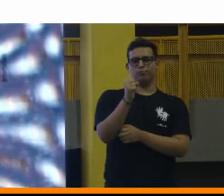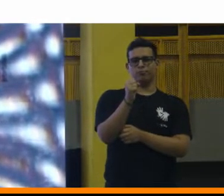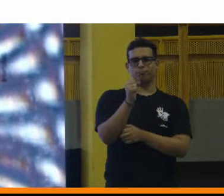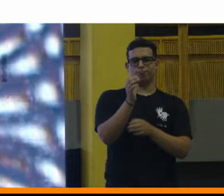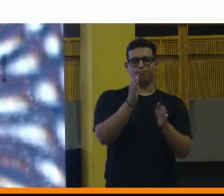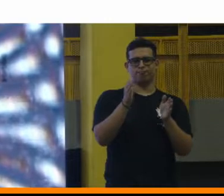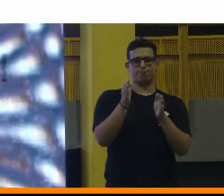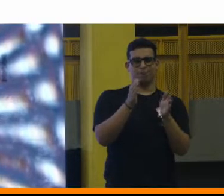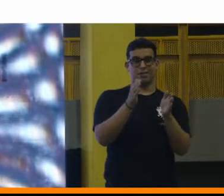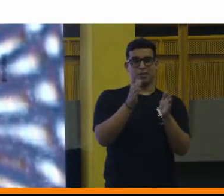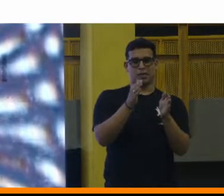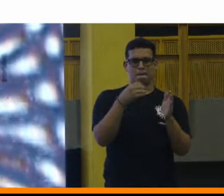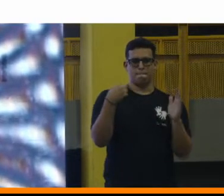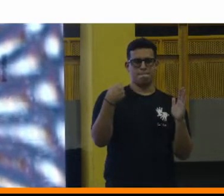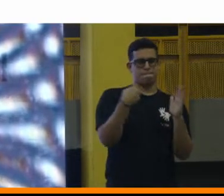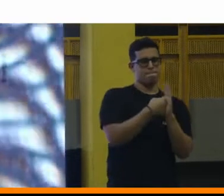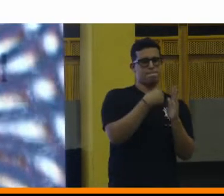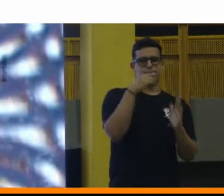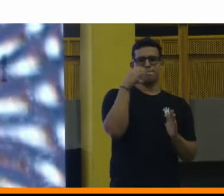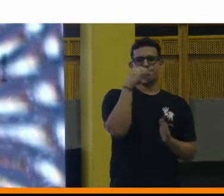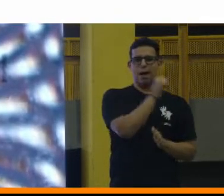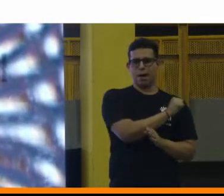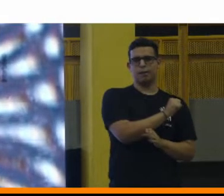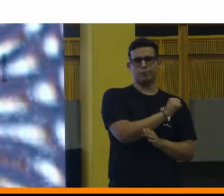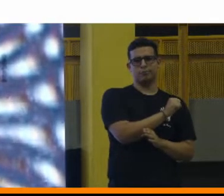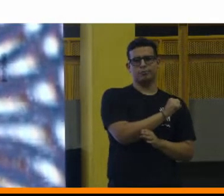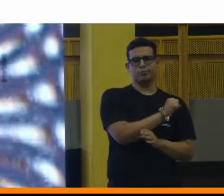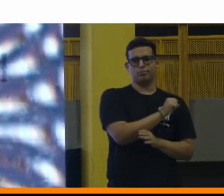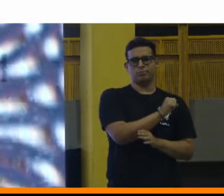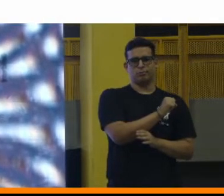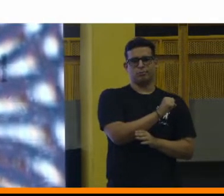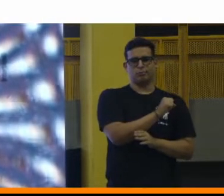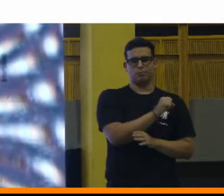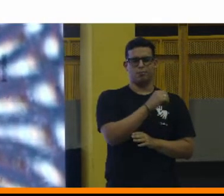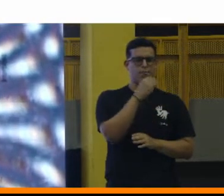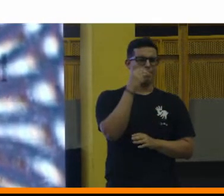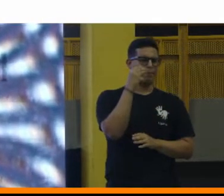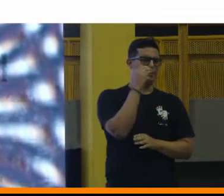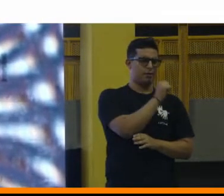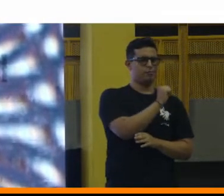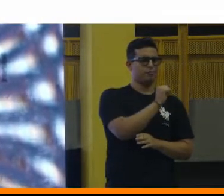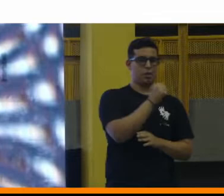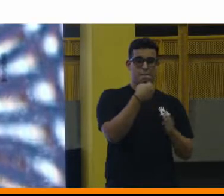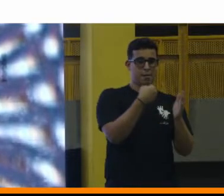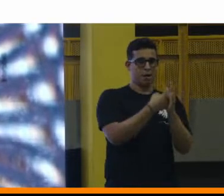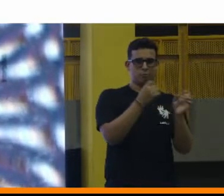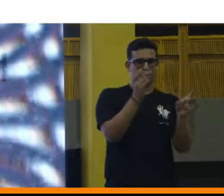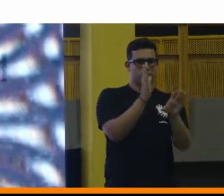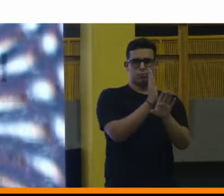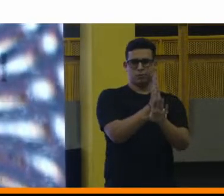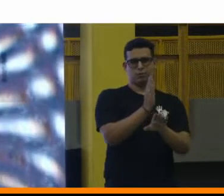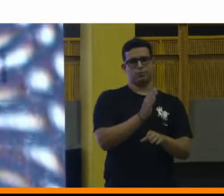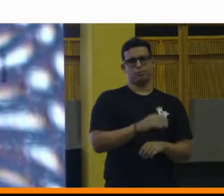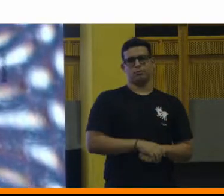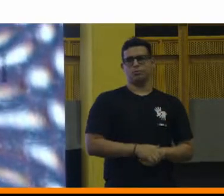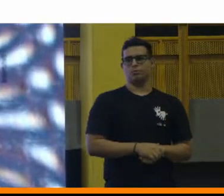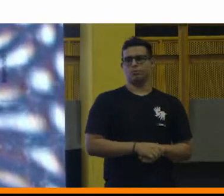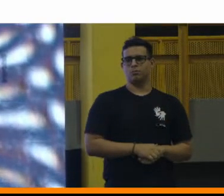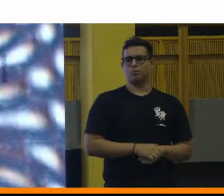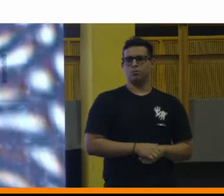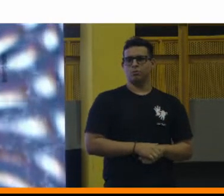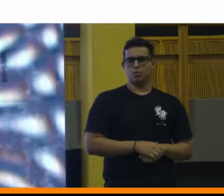Batidas são muito rápidas. Bateu, já acabou a batida e você nem viu o que aconteceu.